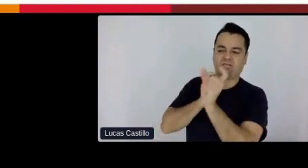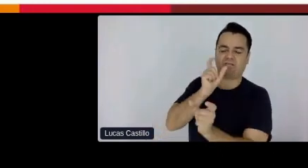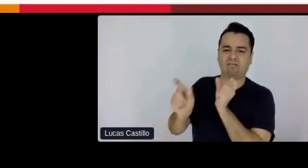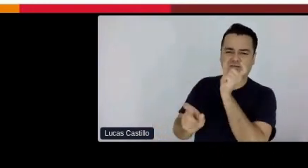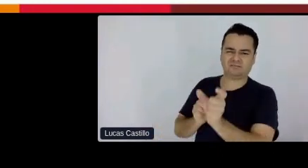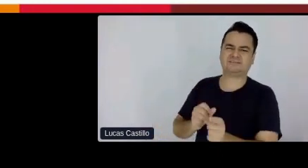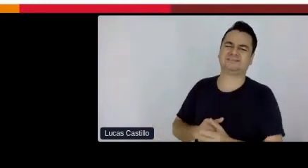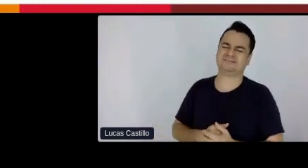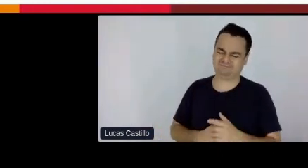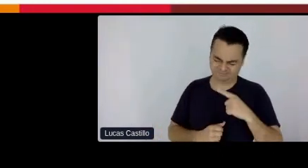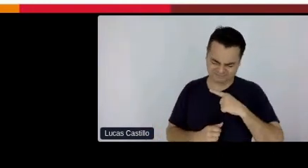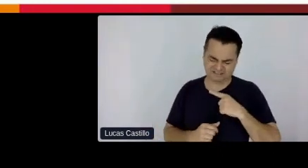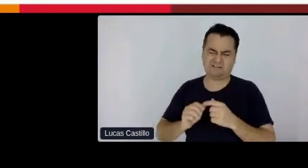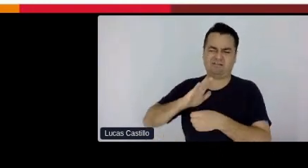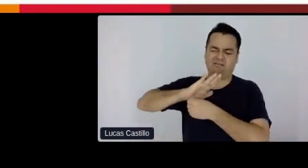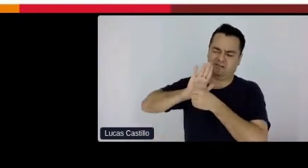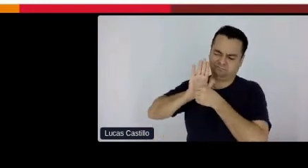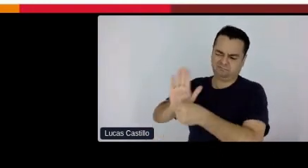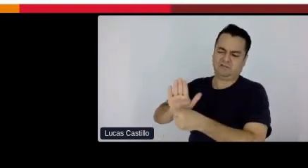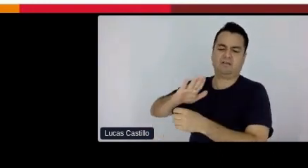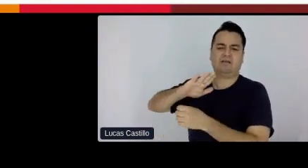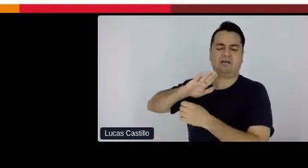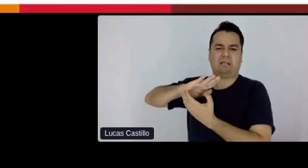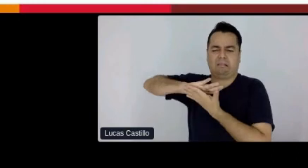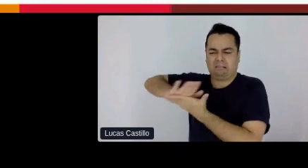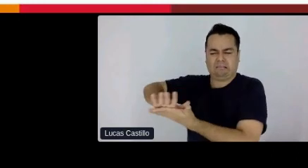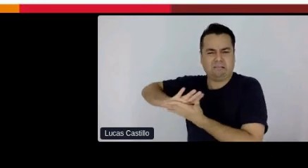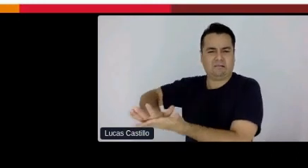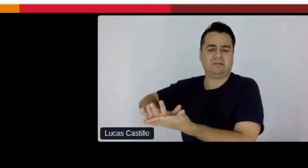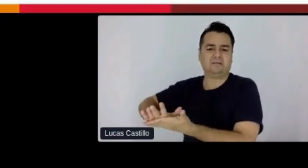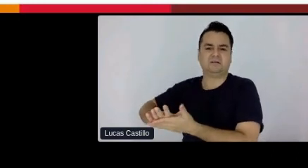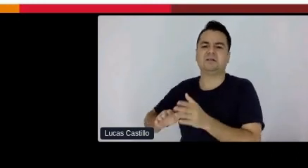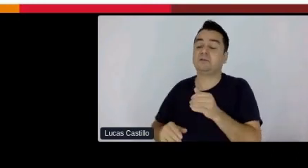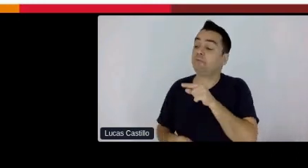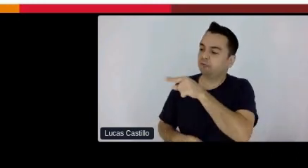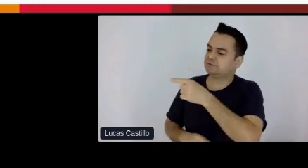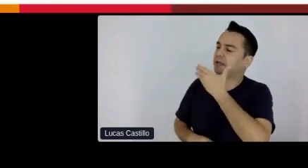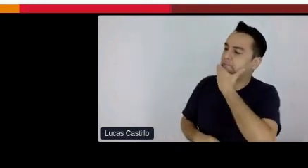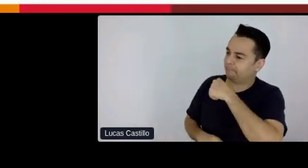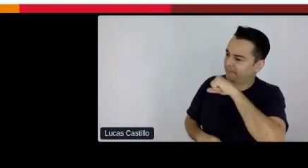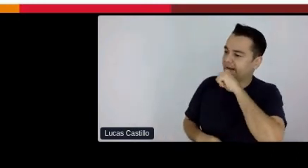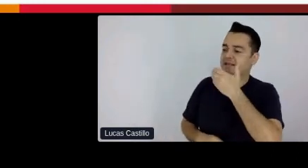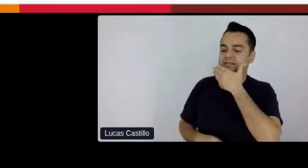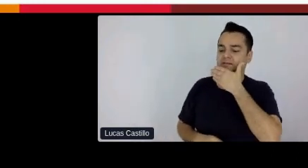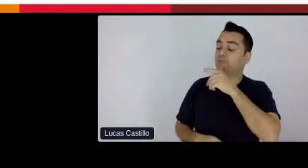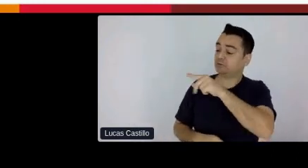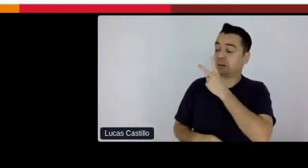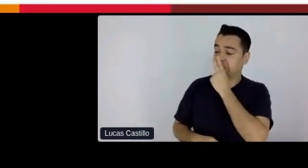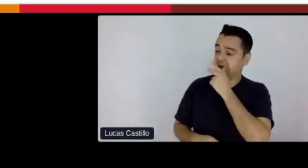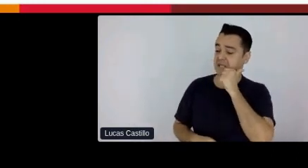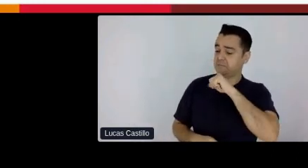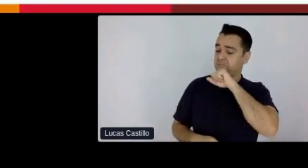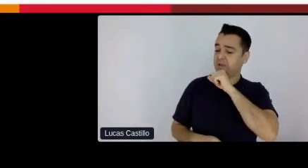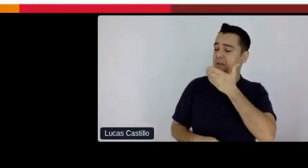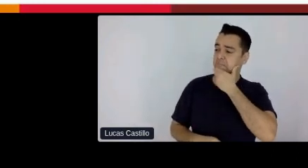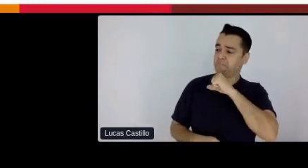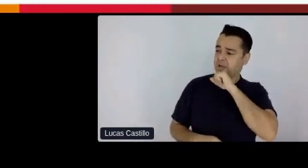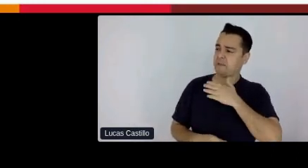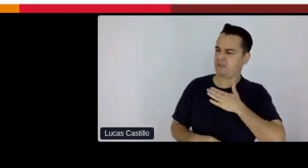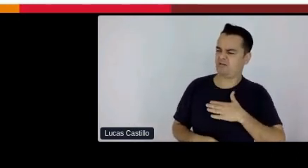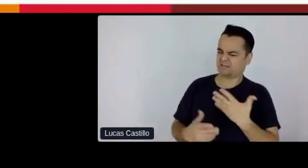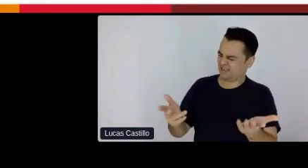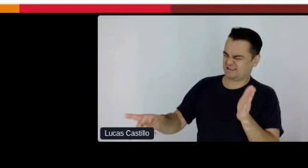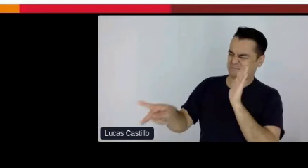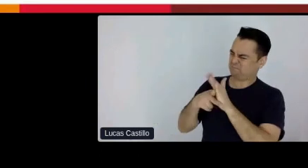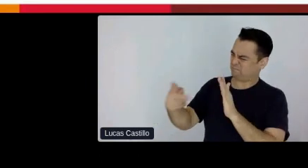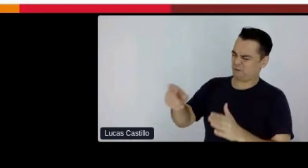também esse tipo de vocabulário, né? Você está parecendo meu pai, ou minha mãe, ou minha avó. Isso é coisa de velho. Ou então,